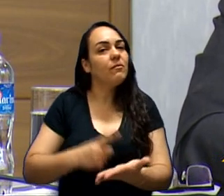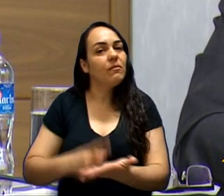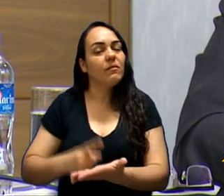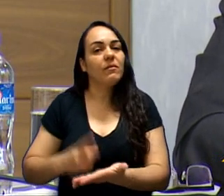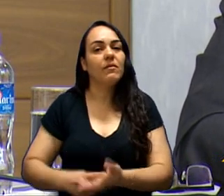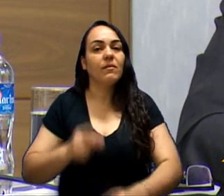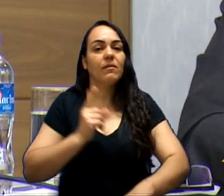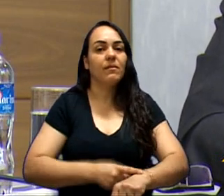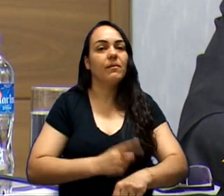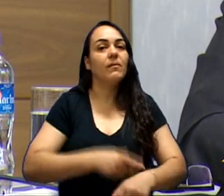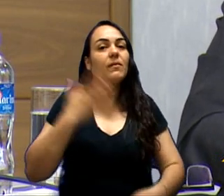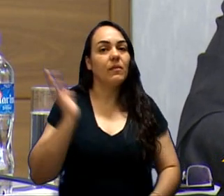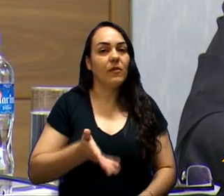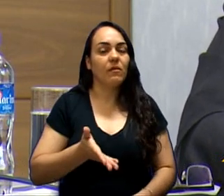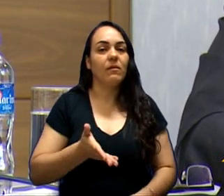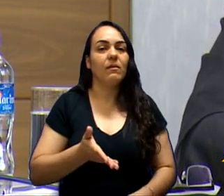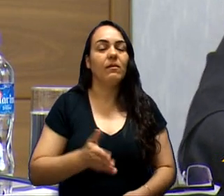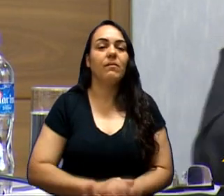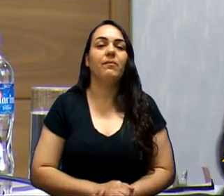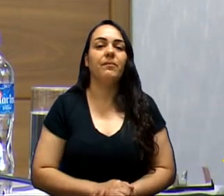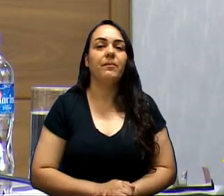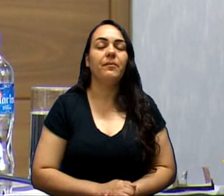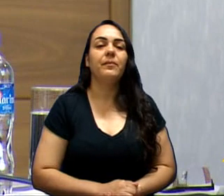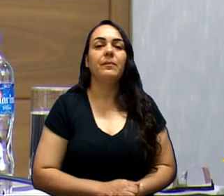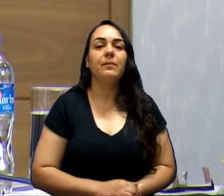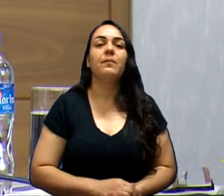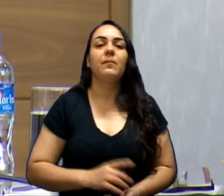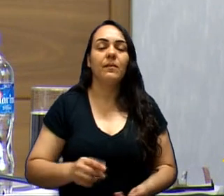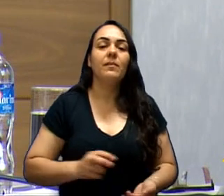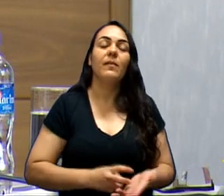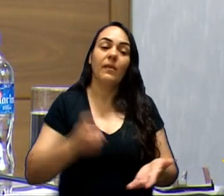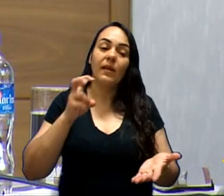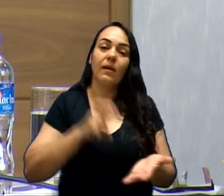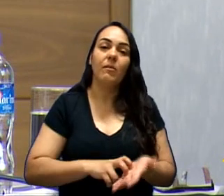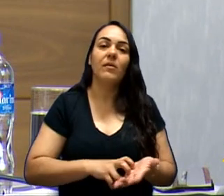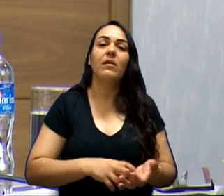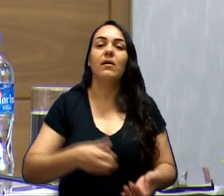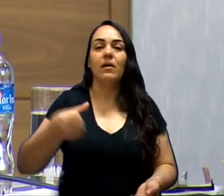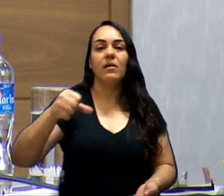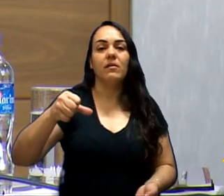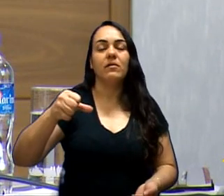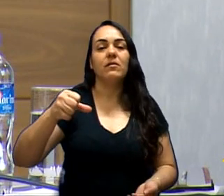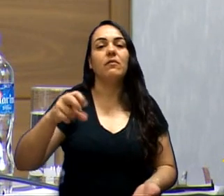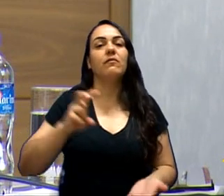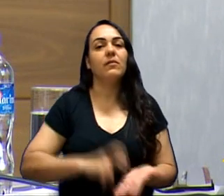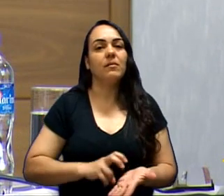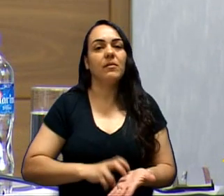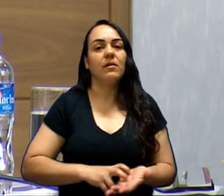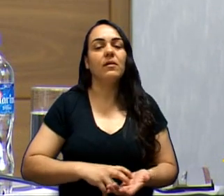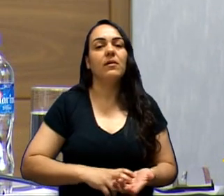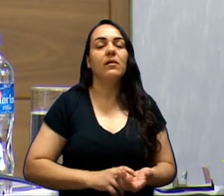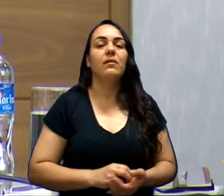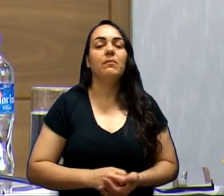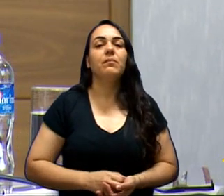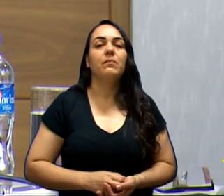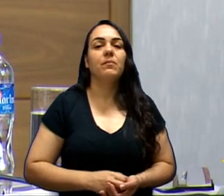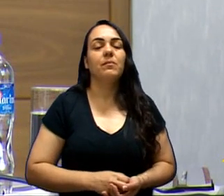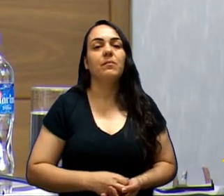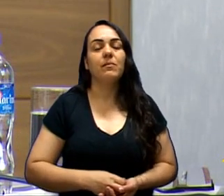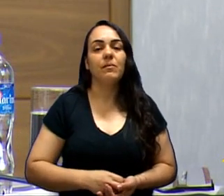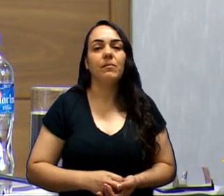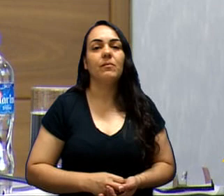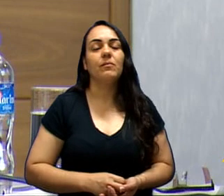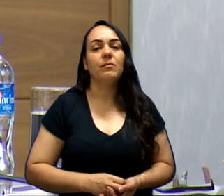instante, Rosa, nesse instante, para que estejam aqui amanhã às 9 horas, para que eles